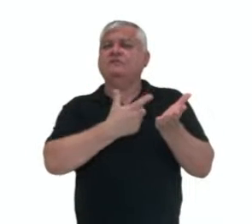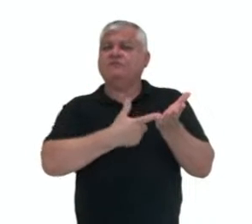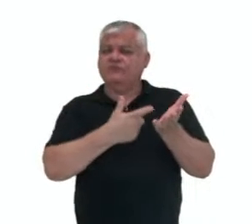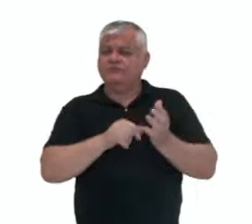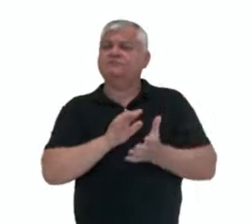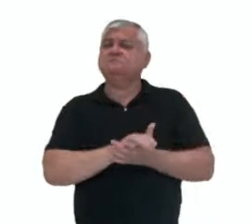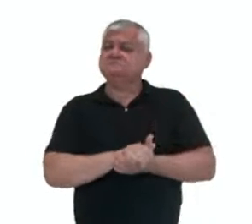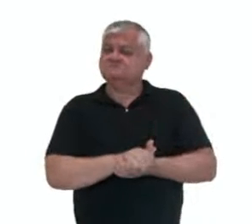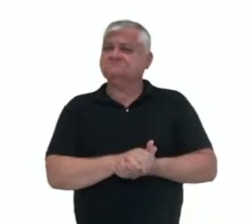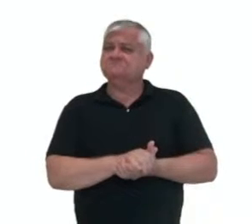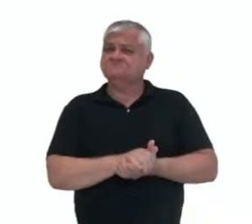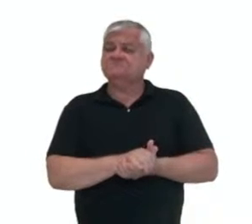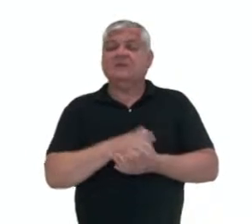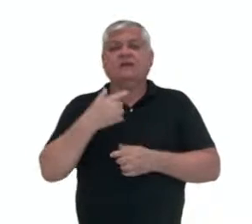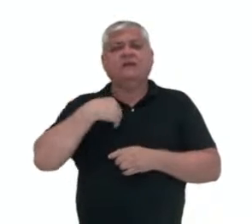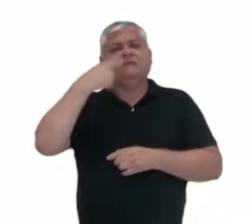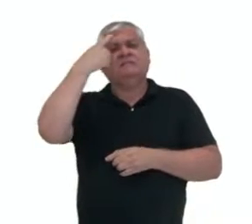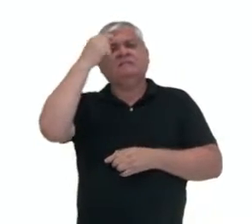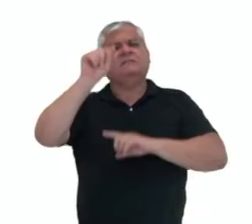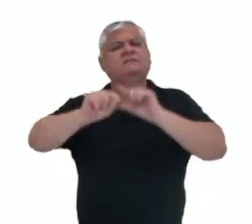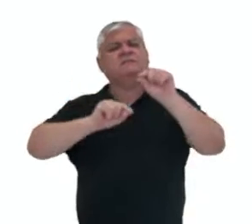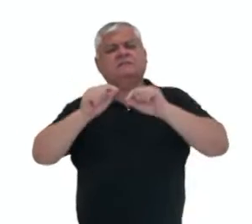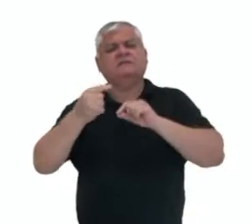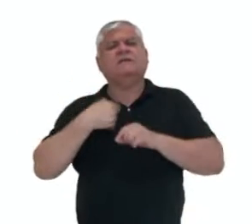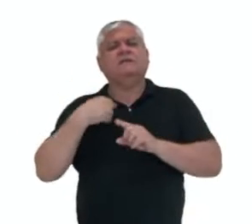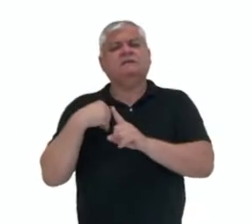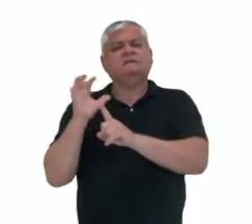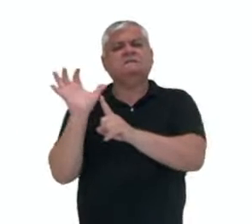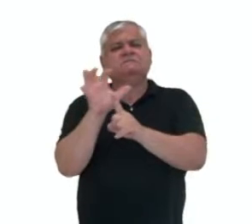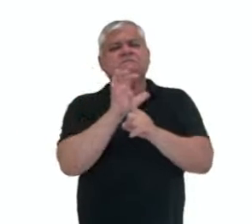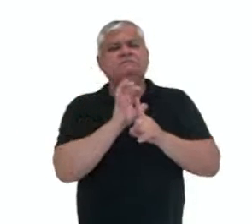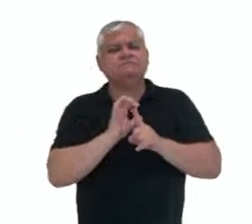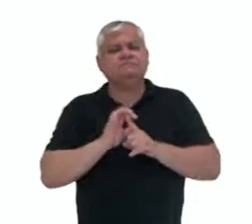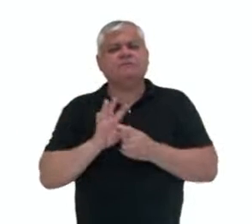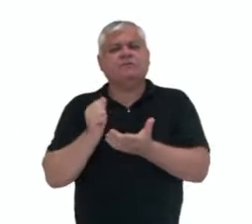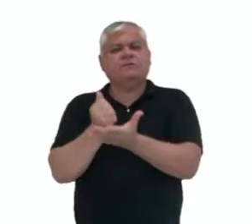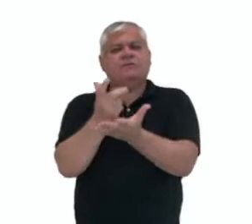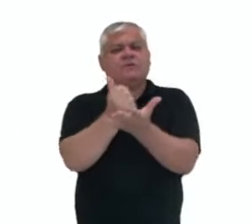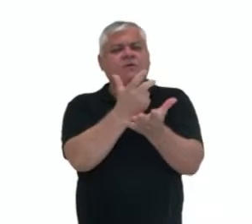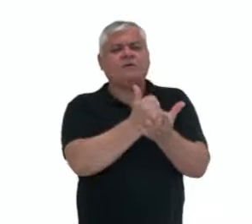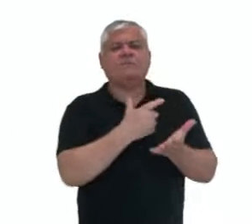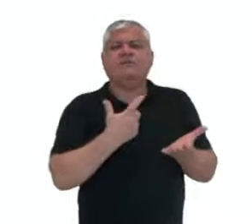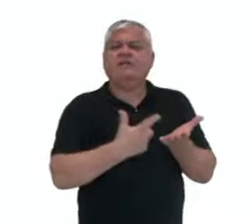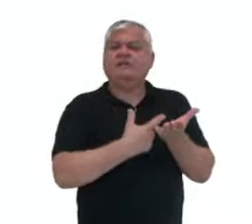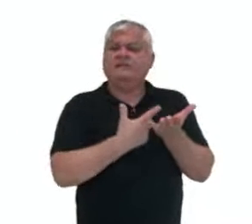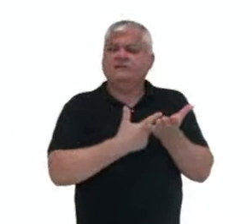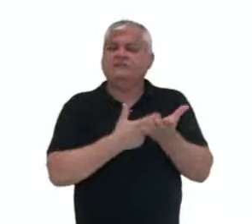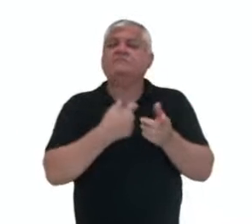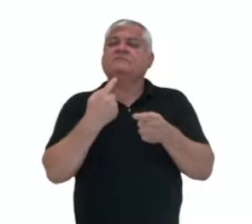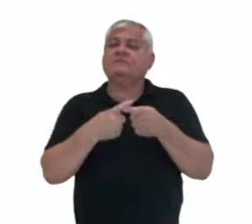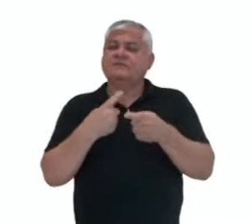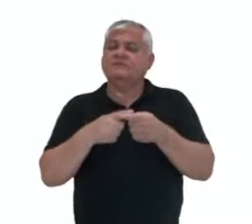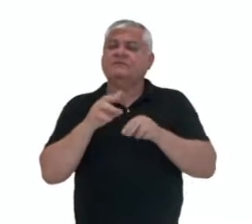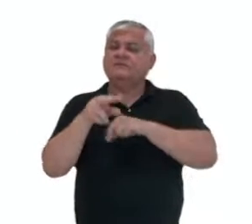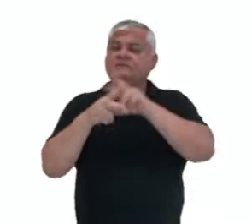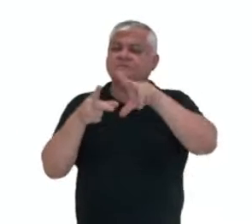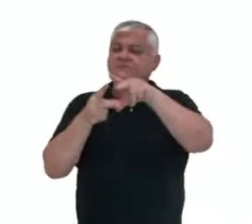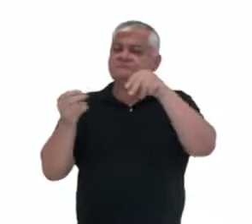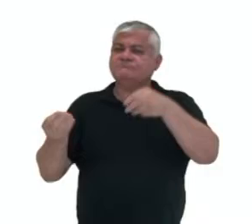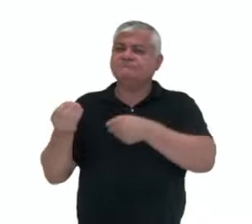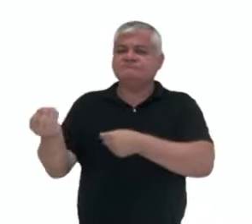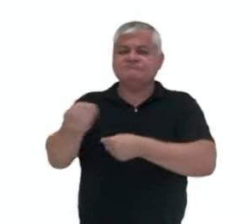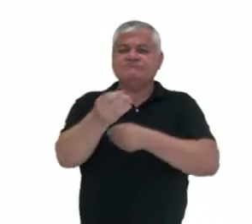livro. A ideia consiste em estimular a aquisição de obras impressas para serem presenteadas aos